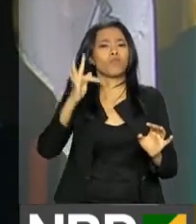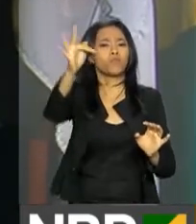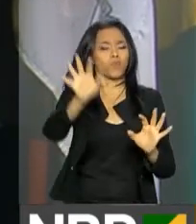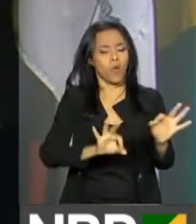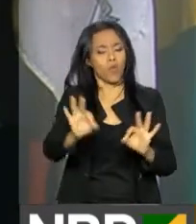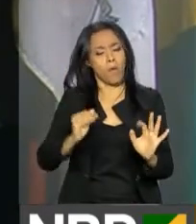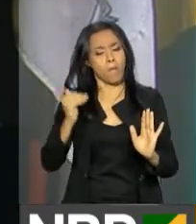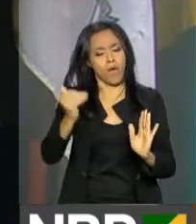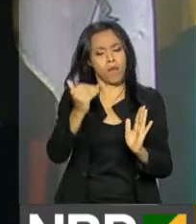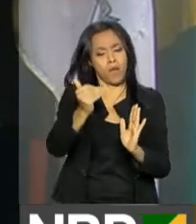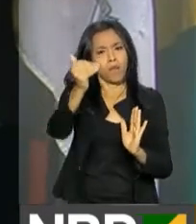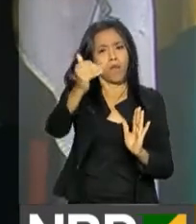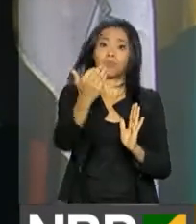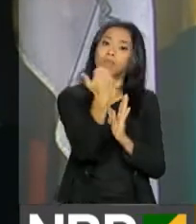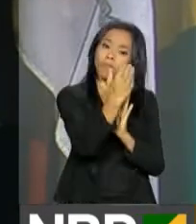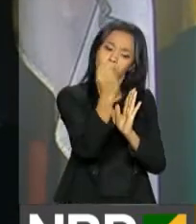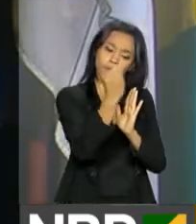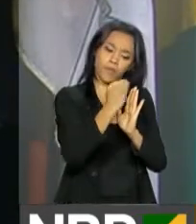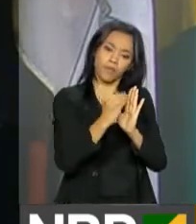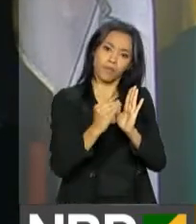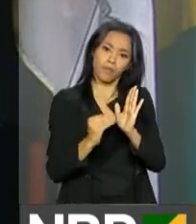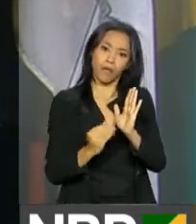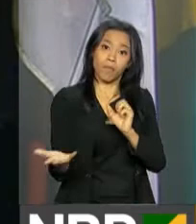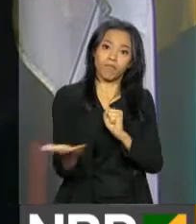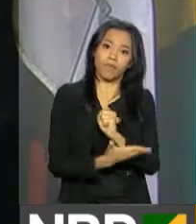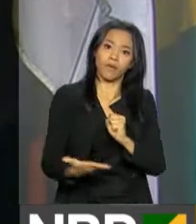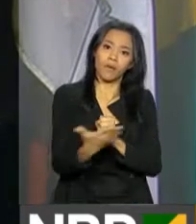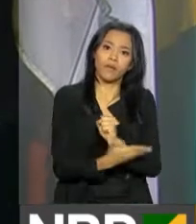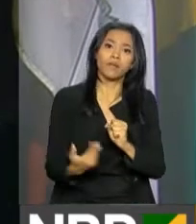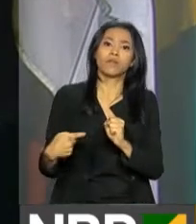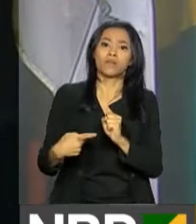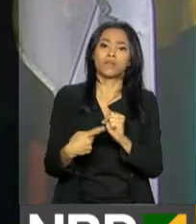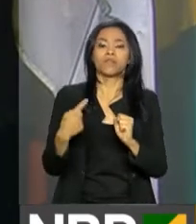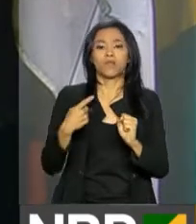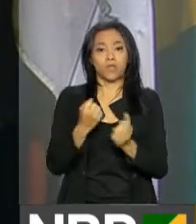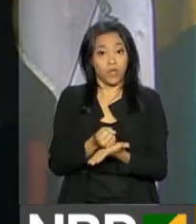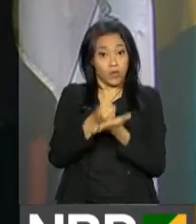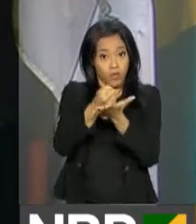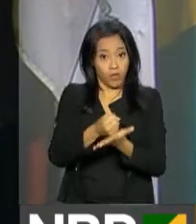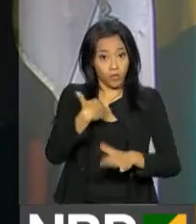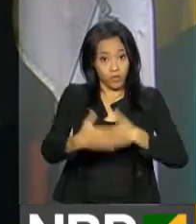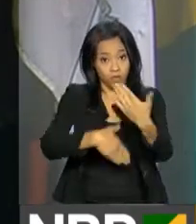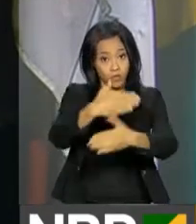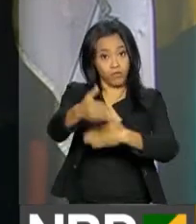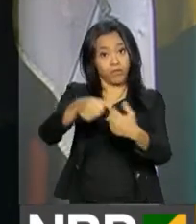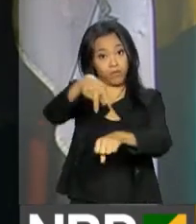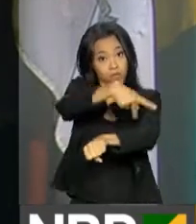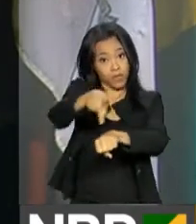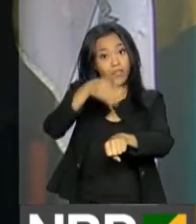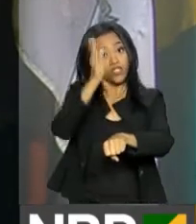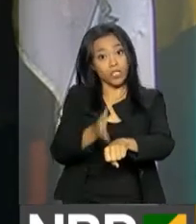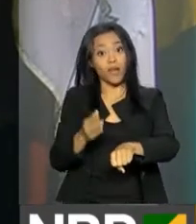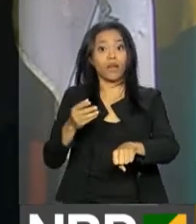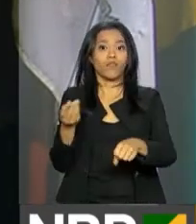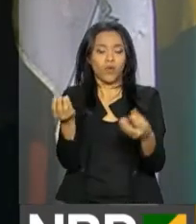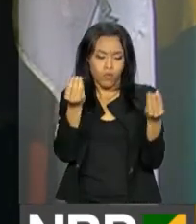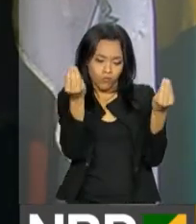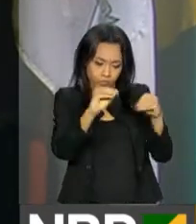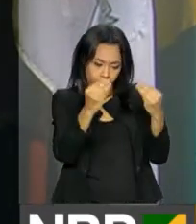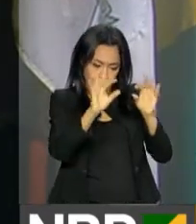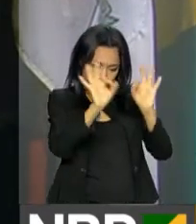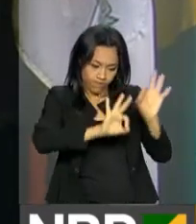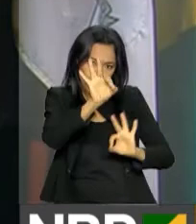as bases alicerces os suportes para o crescimento do país foram plantados nesses quase dois anos